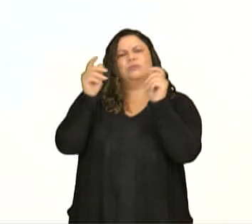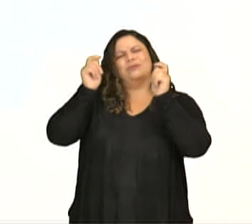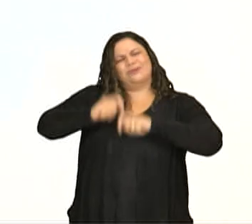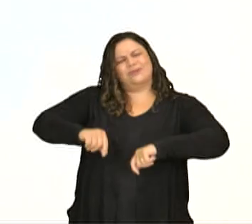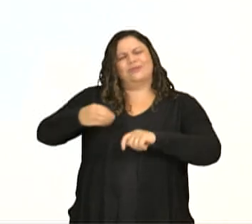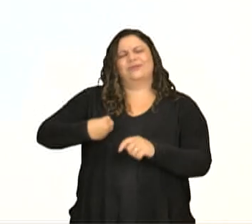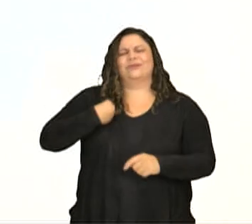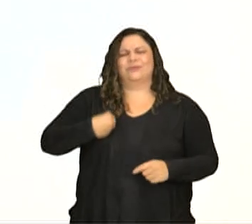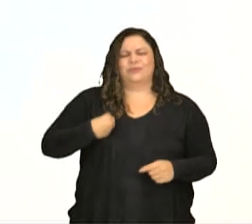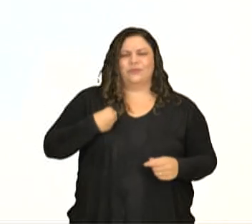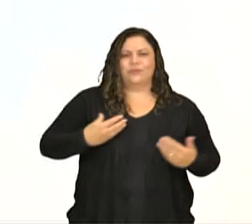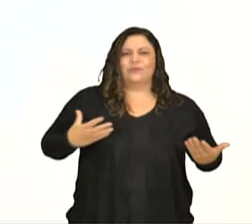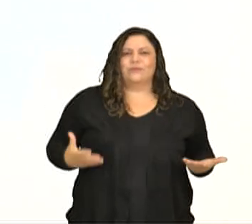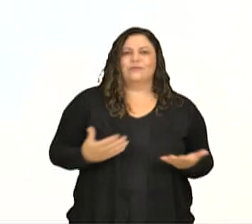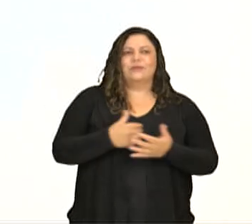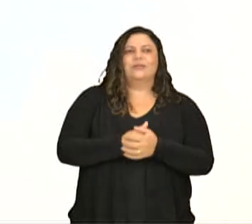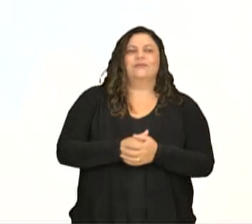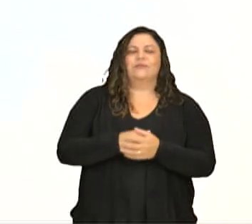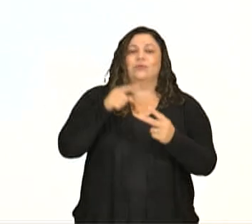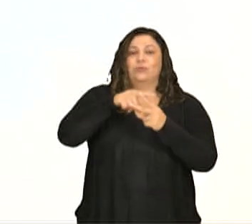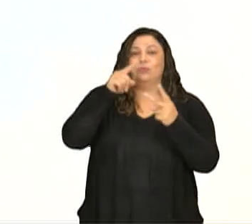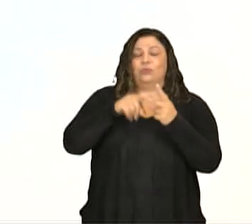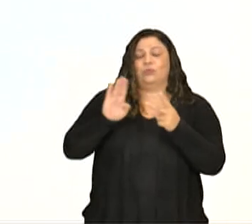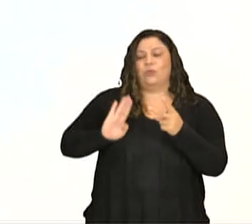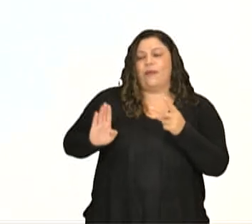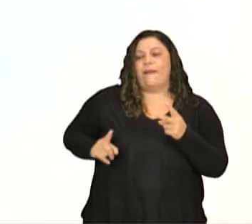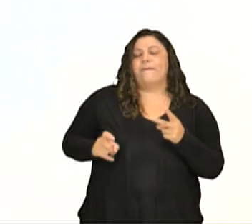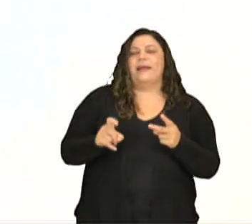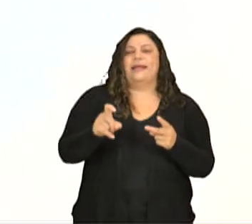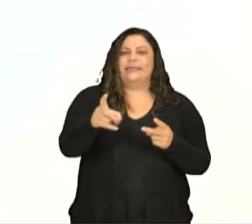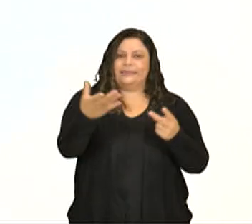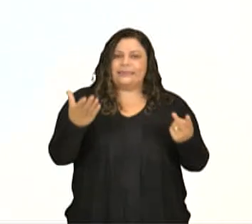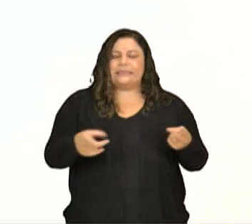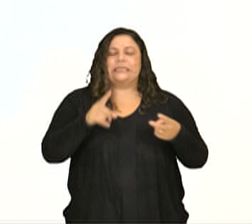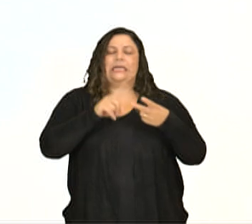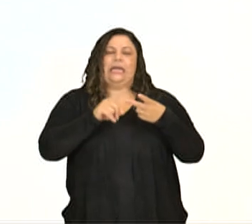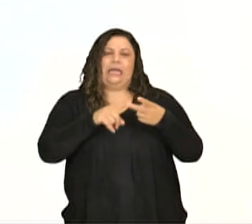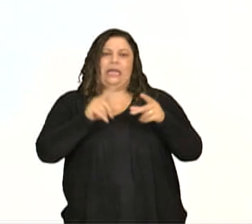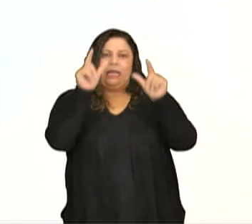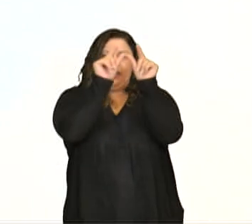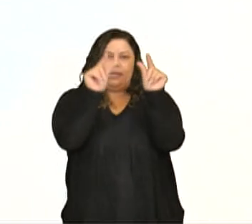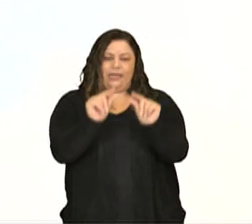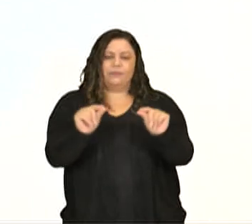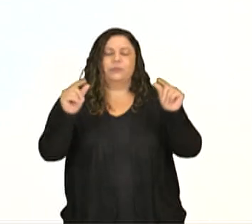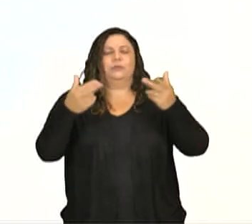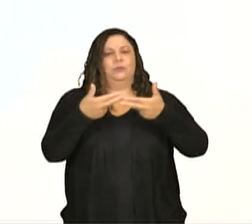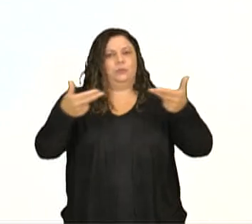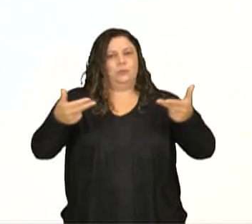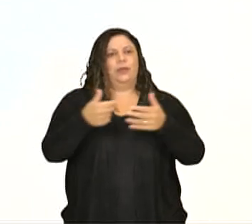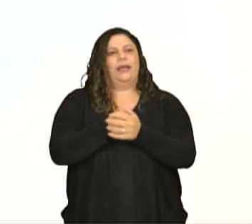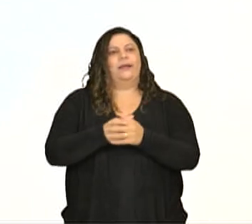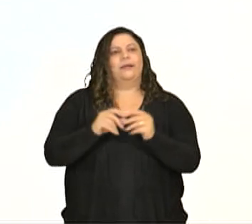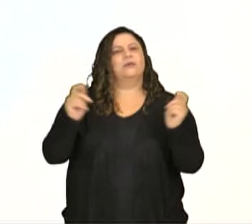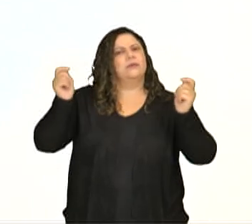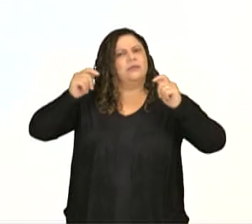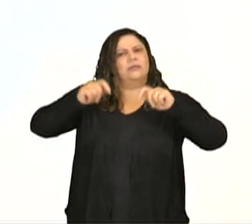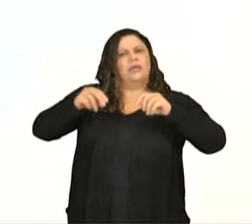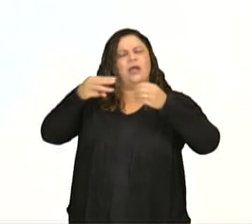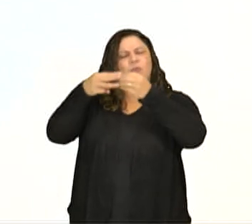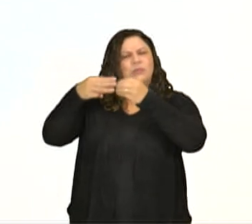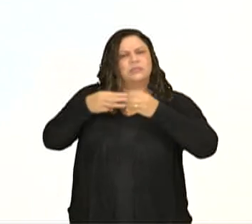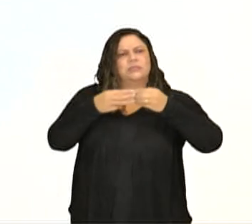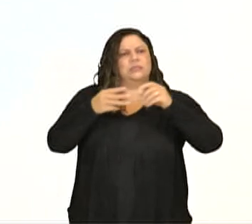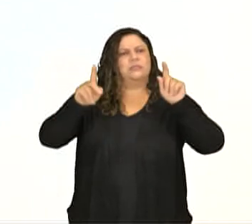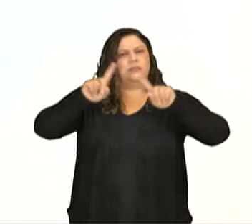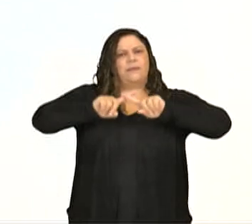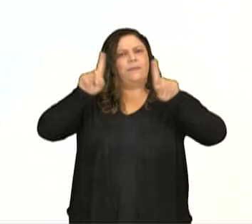seres vivos. Por exemplo, algumas bactérias, cianobactérias, alguns protozoários e tudo mais, eles são uma célula, mas já